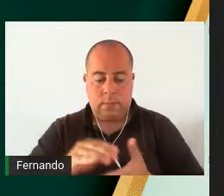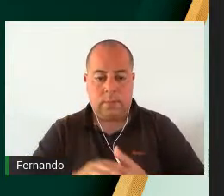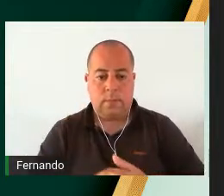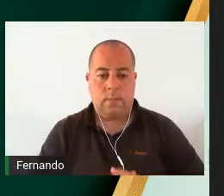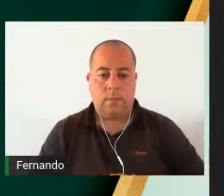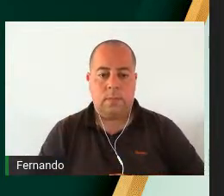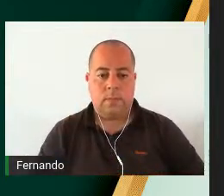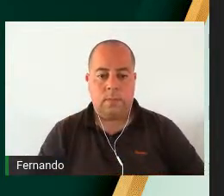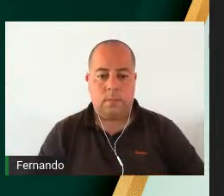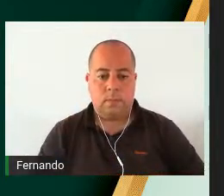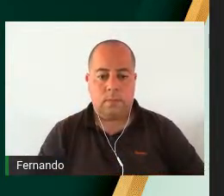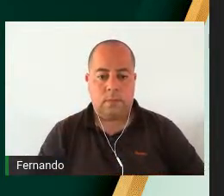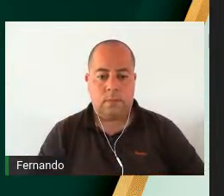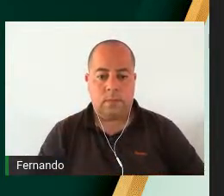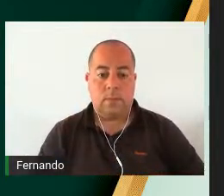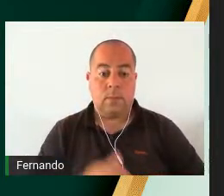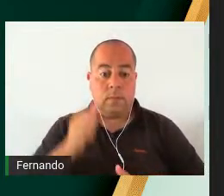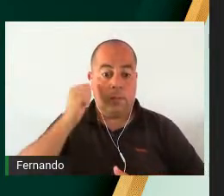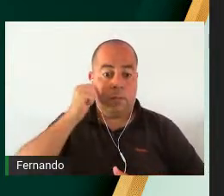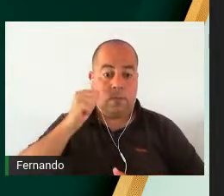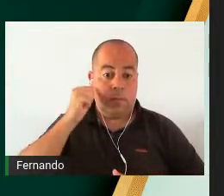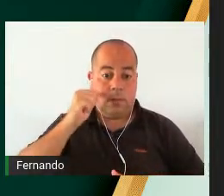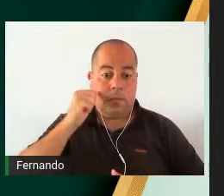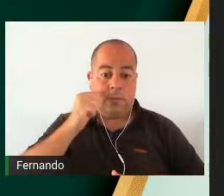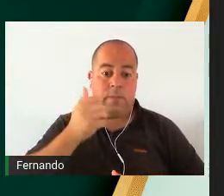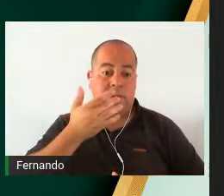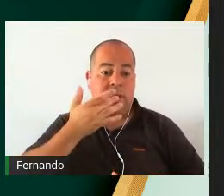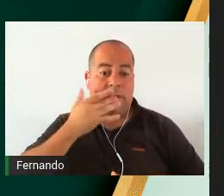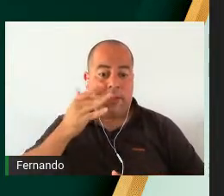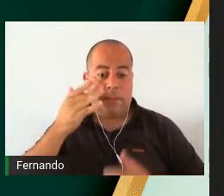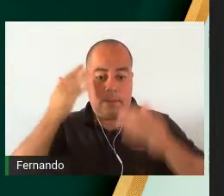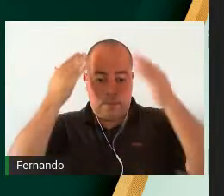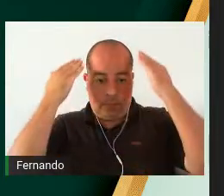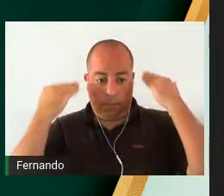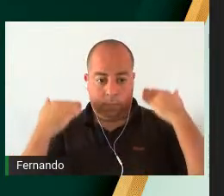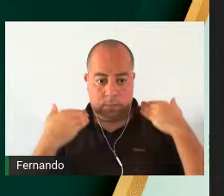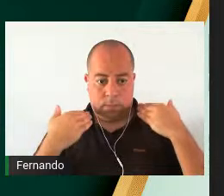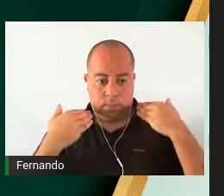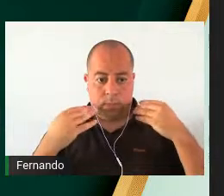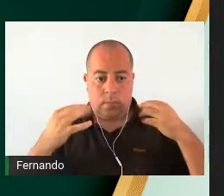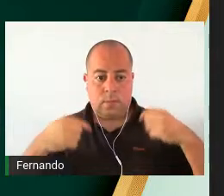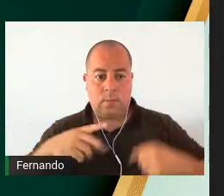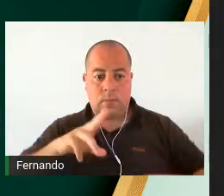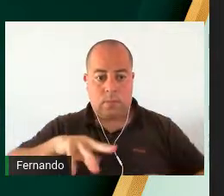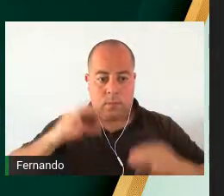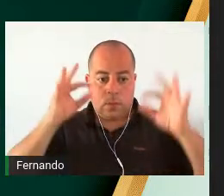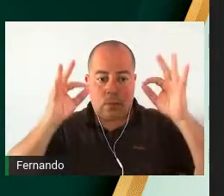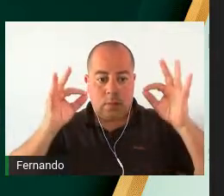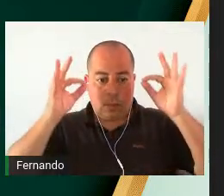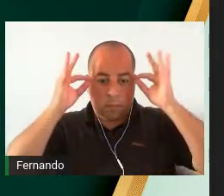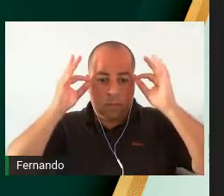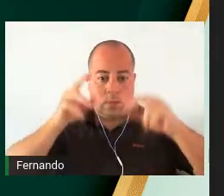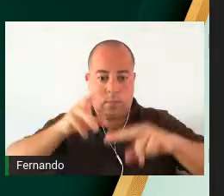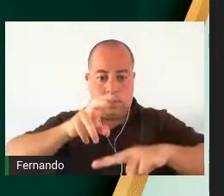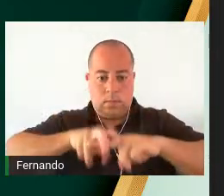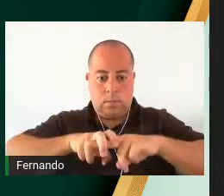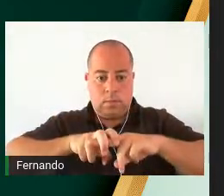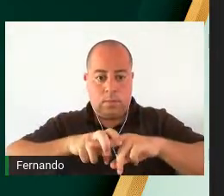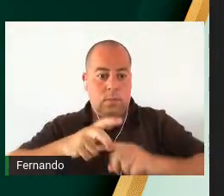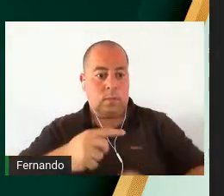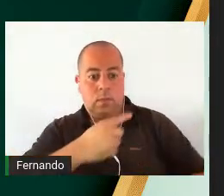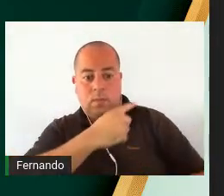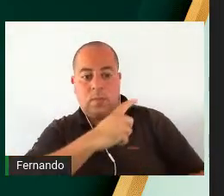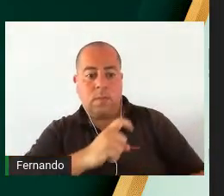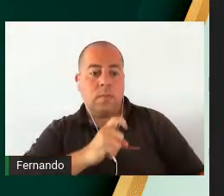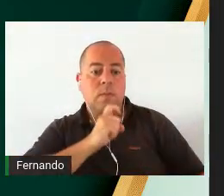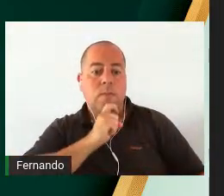Sou mulher branca, cabelos médios castanhos, uso óculos de grau, estou sentada com fundo de tela verde com